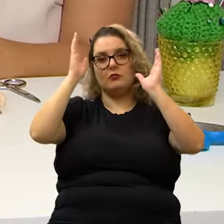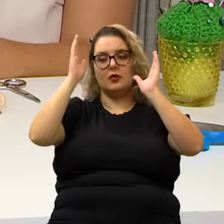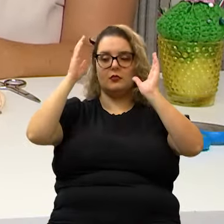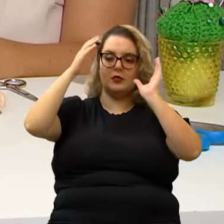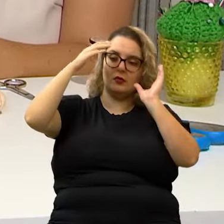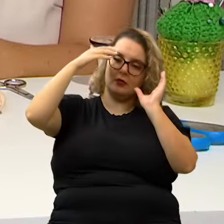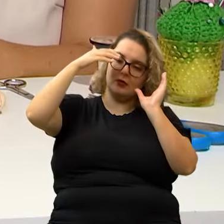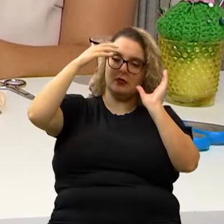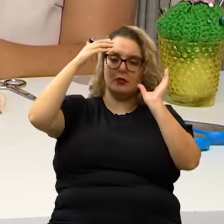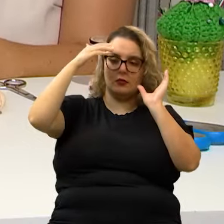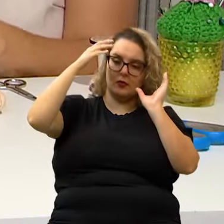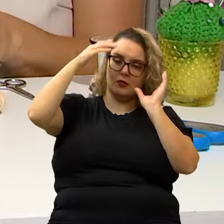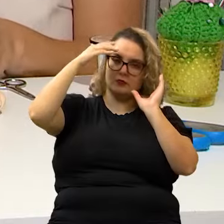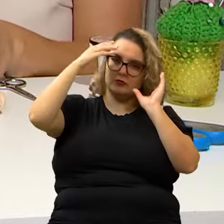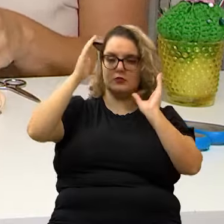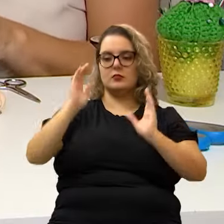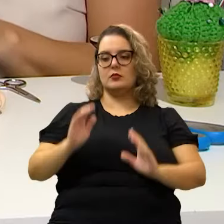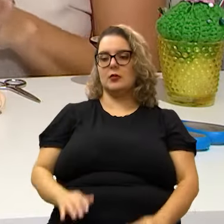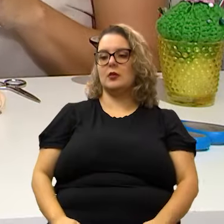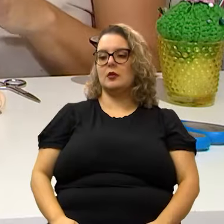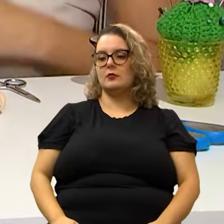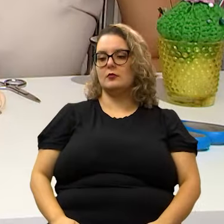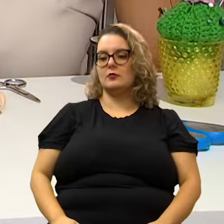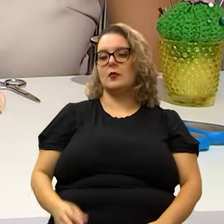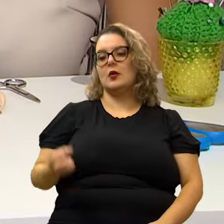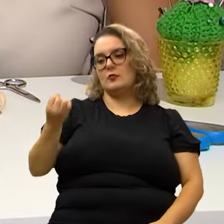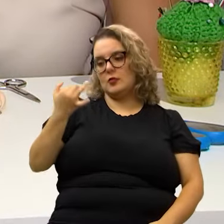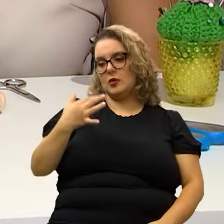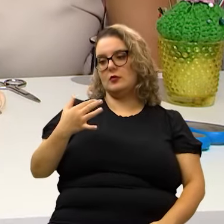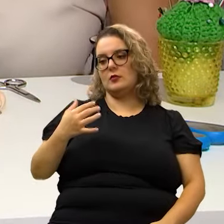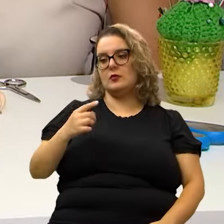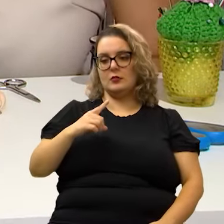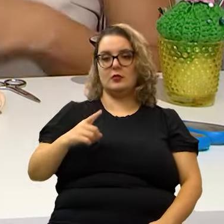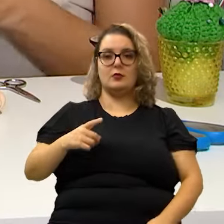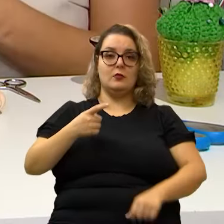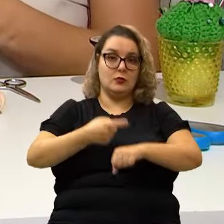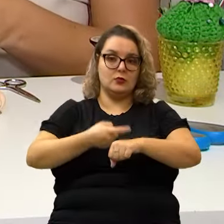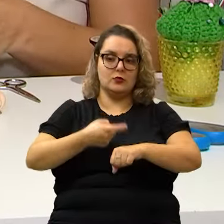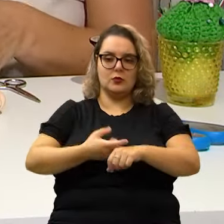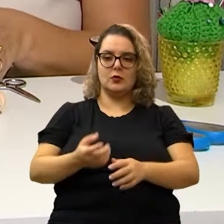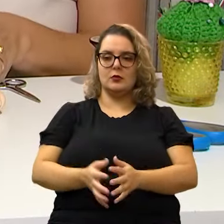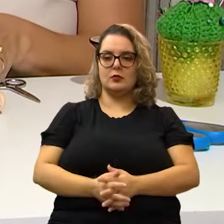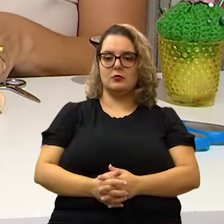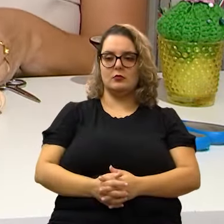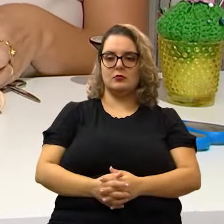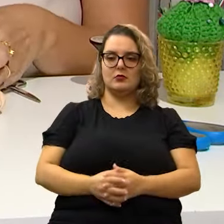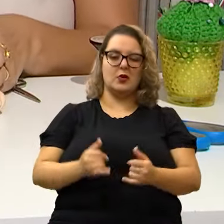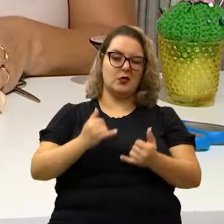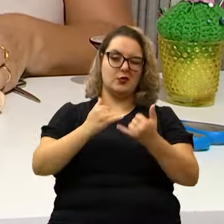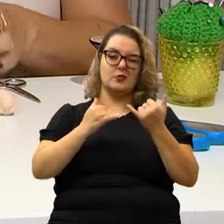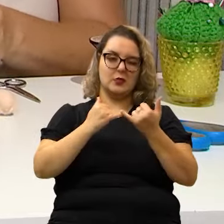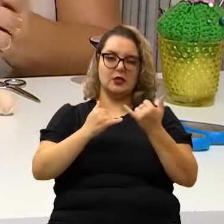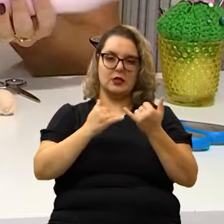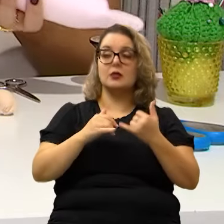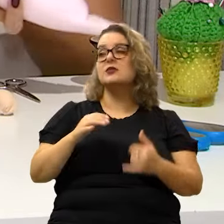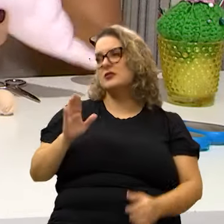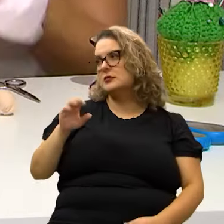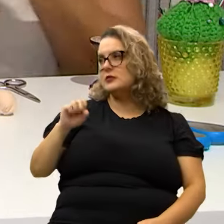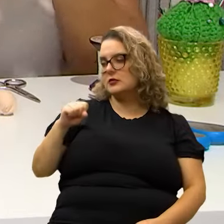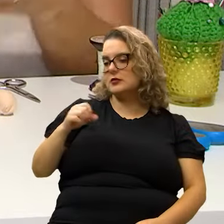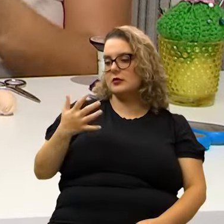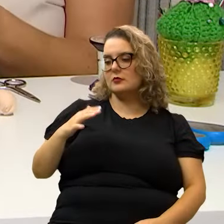que eu arrumar eu quero dar uma dobrinha. Então, uma quantidade que não fique também tão firme e tão duro. Até a metade, mais ou menos. Exatamente. A parte